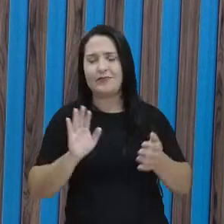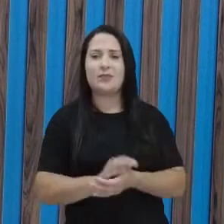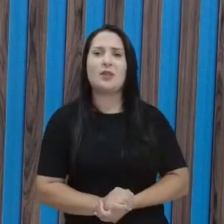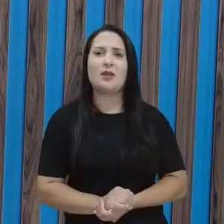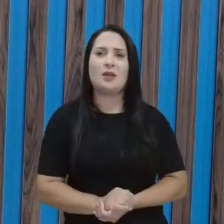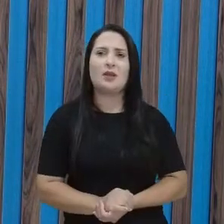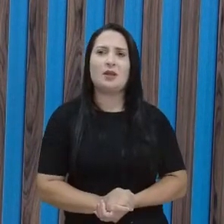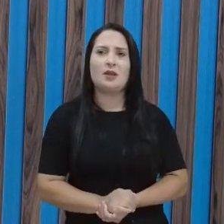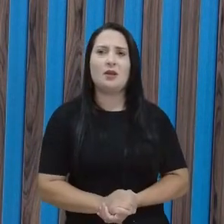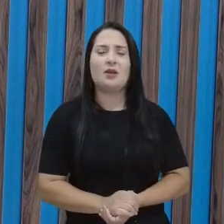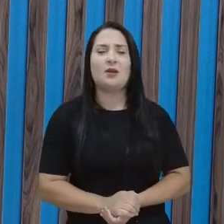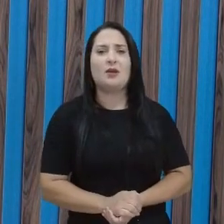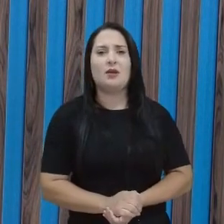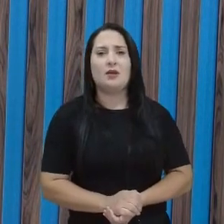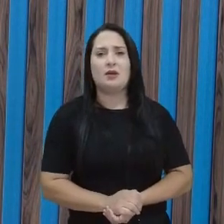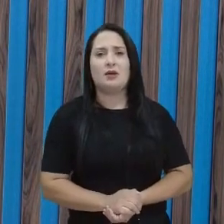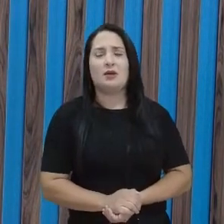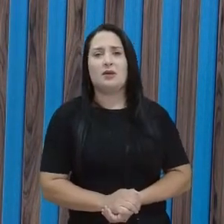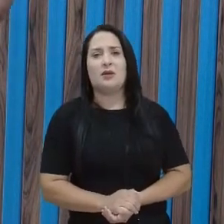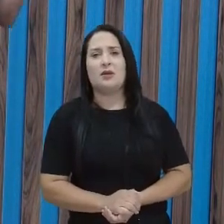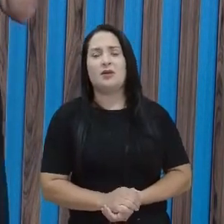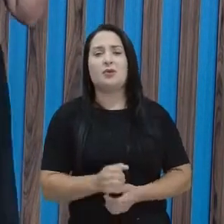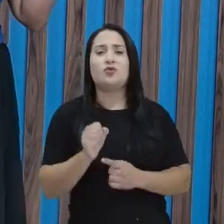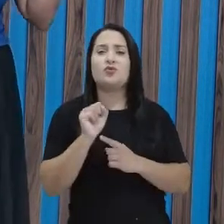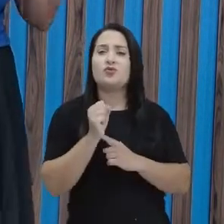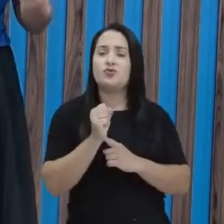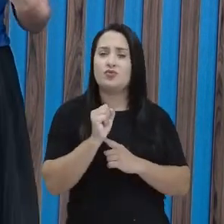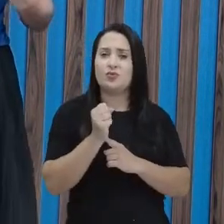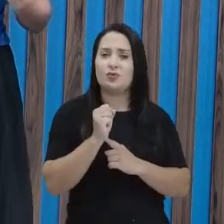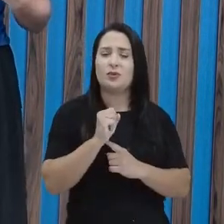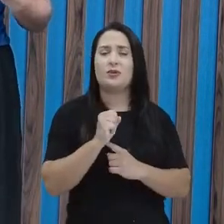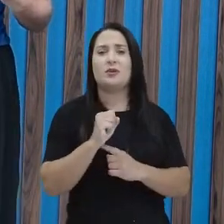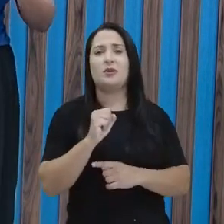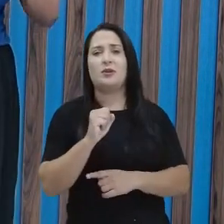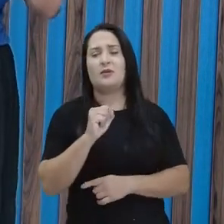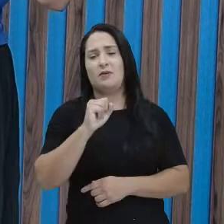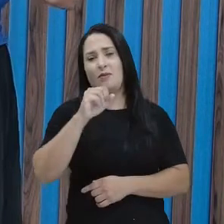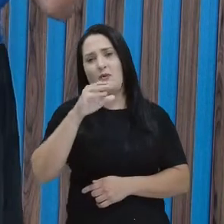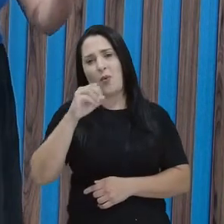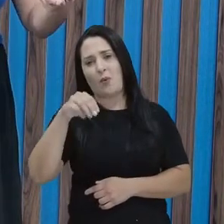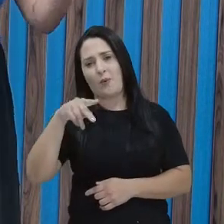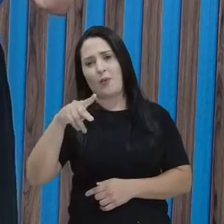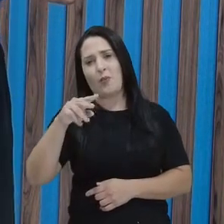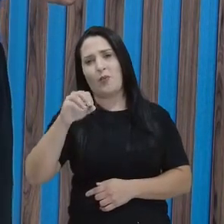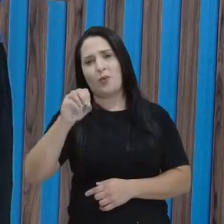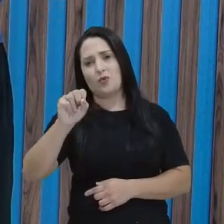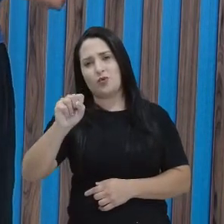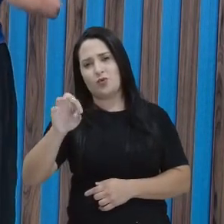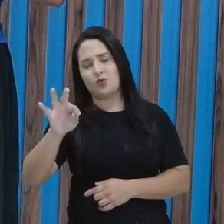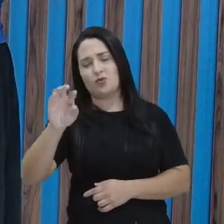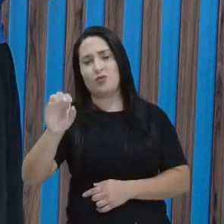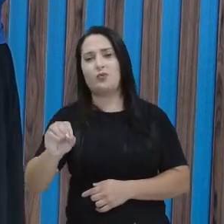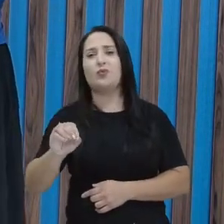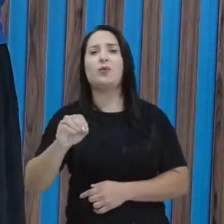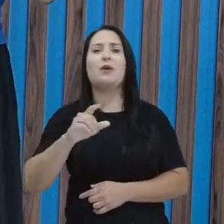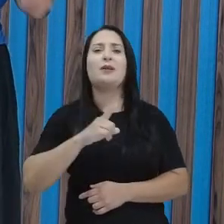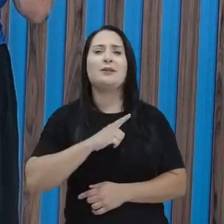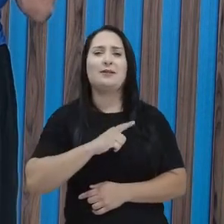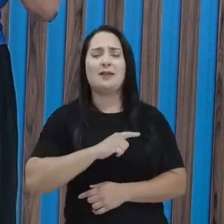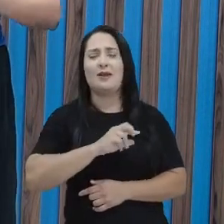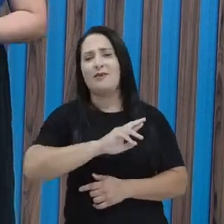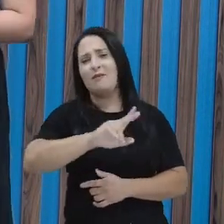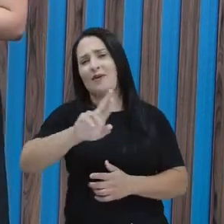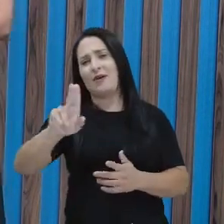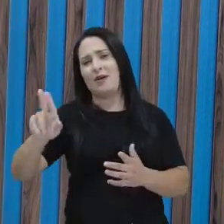substantivos do sujeito composto. Vocês lembram o sujeito composto? O sujeito composto é aquele formado por mais de um